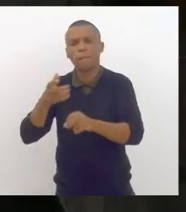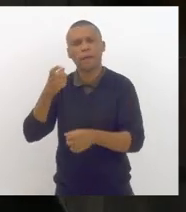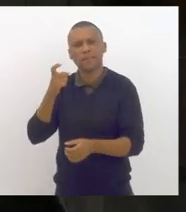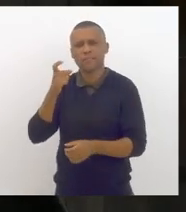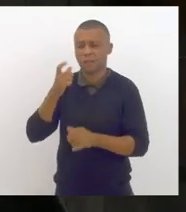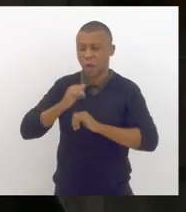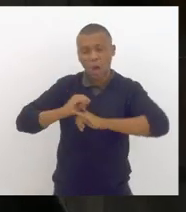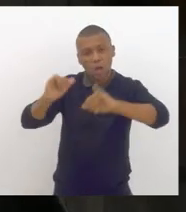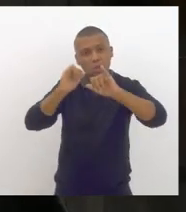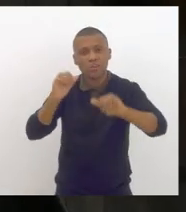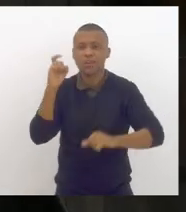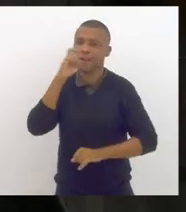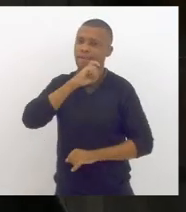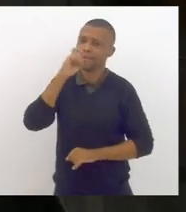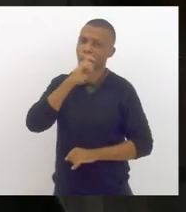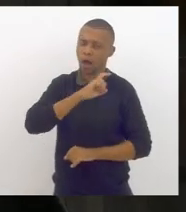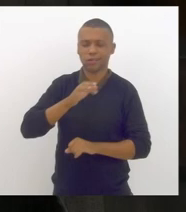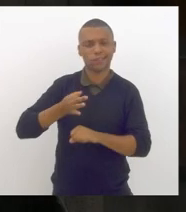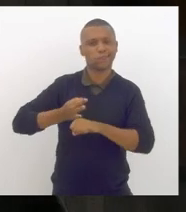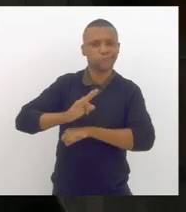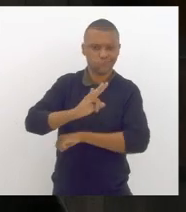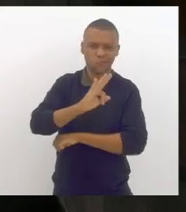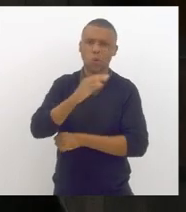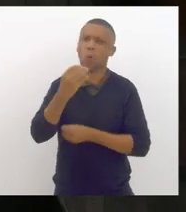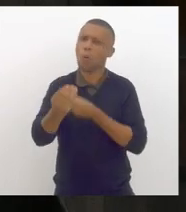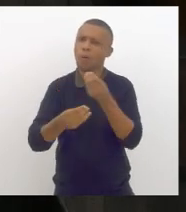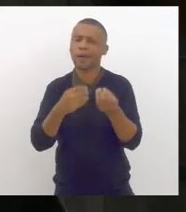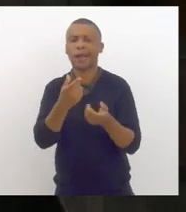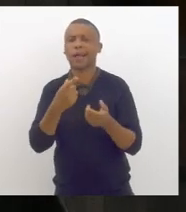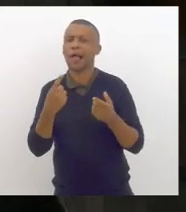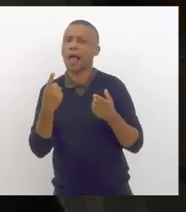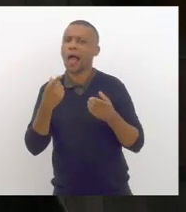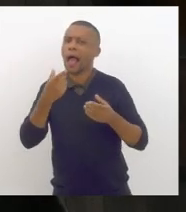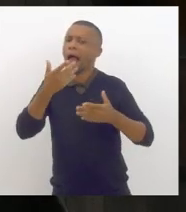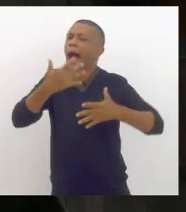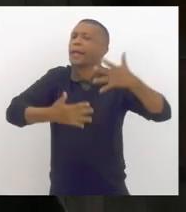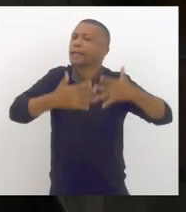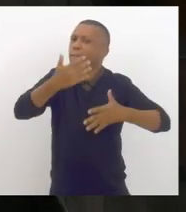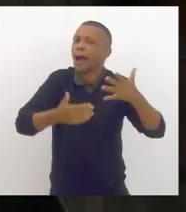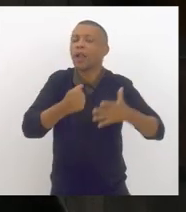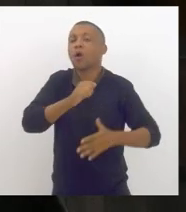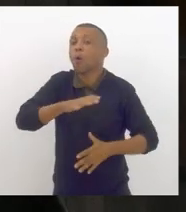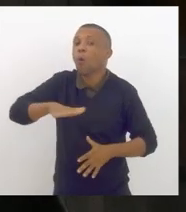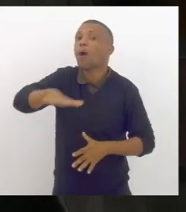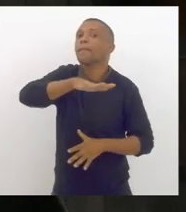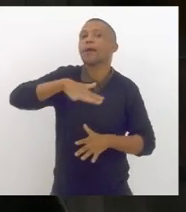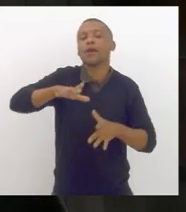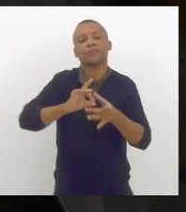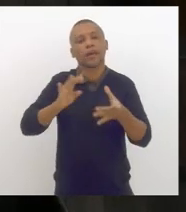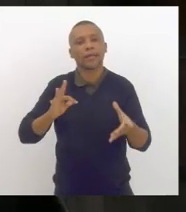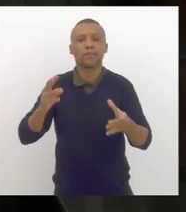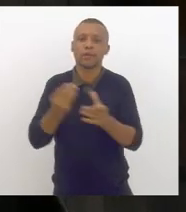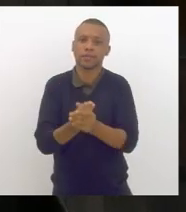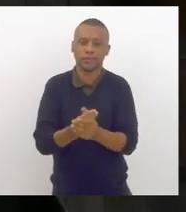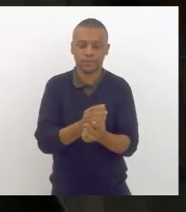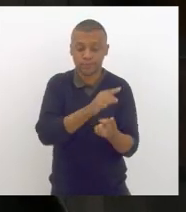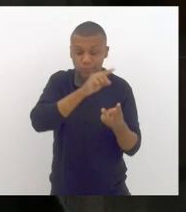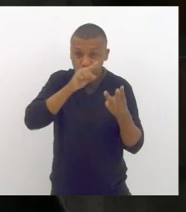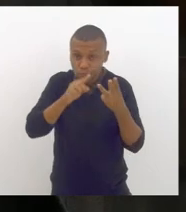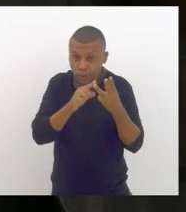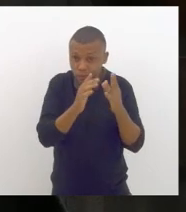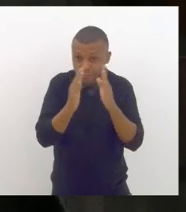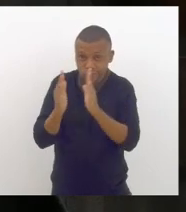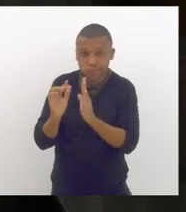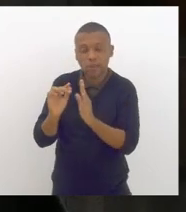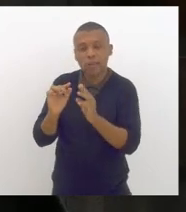e como elas agridem violão estupram o ambiente da Democracia um terceiro. Esses pontos